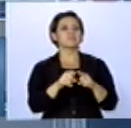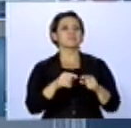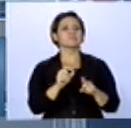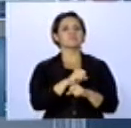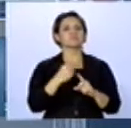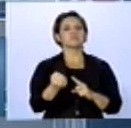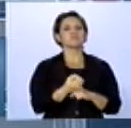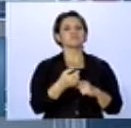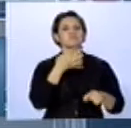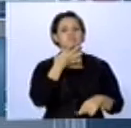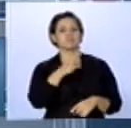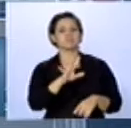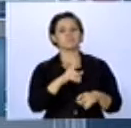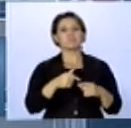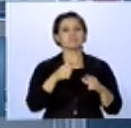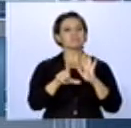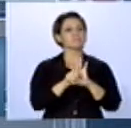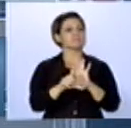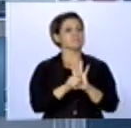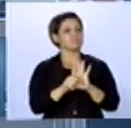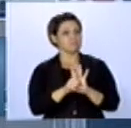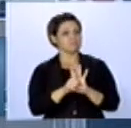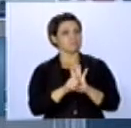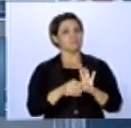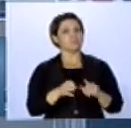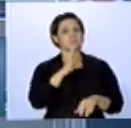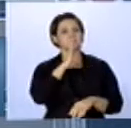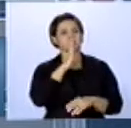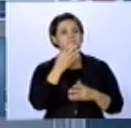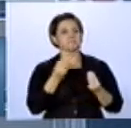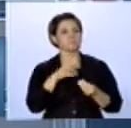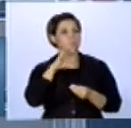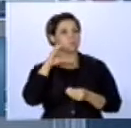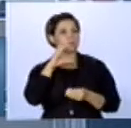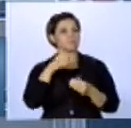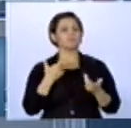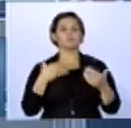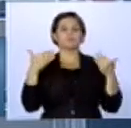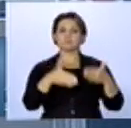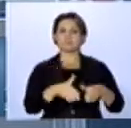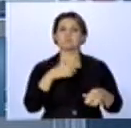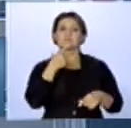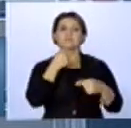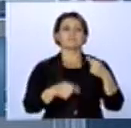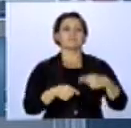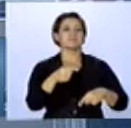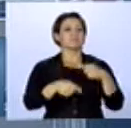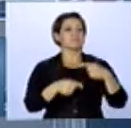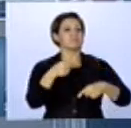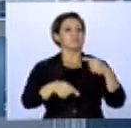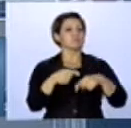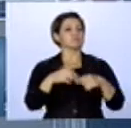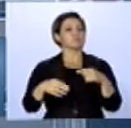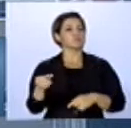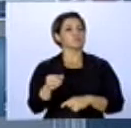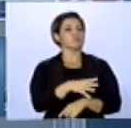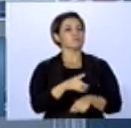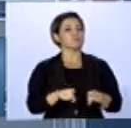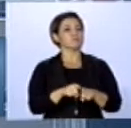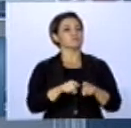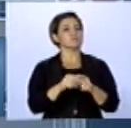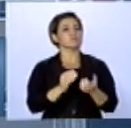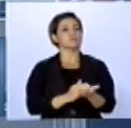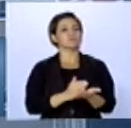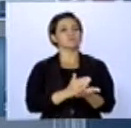e no desconhecimento político portanto participar desse debate hoje aqui representando uma nova geração que vem